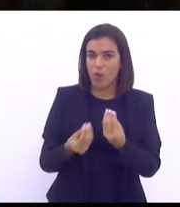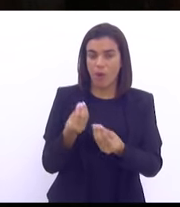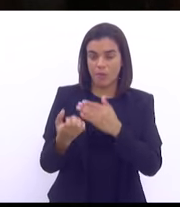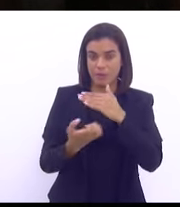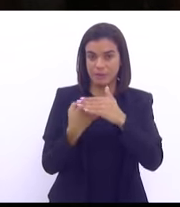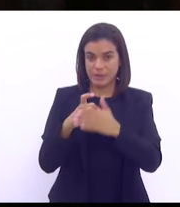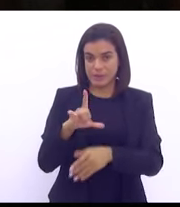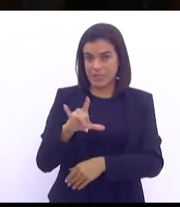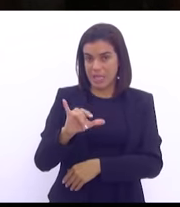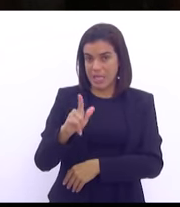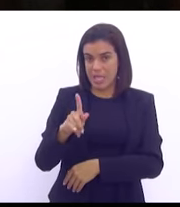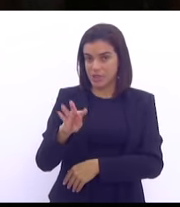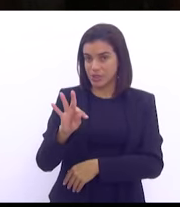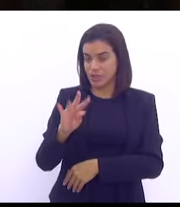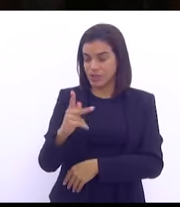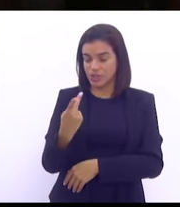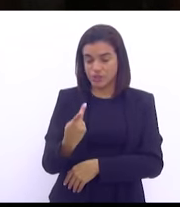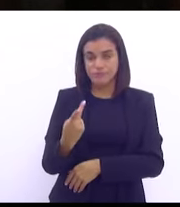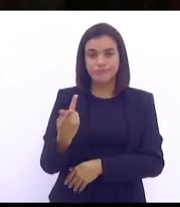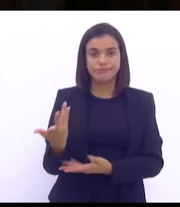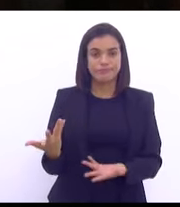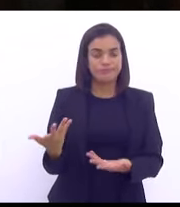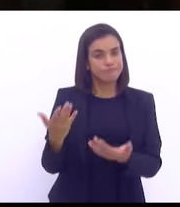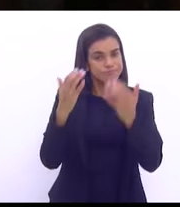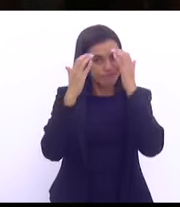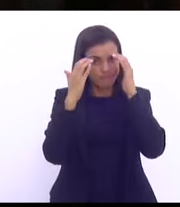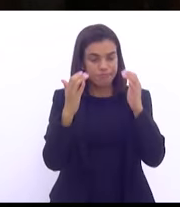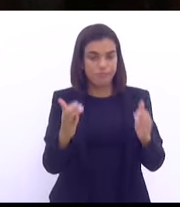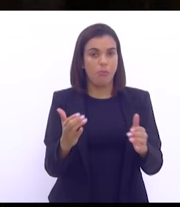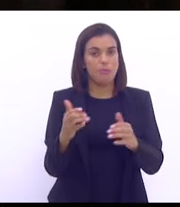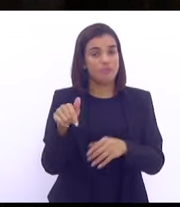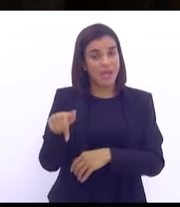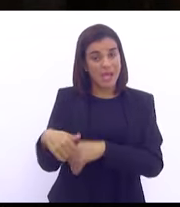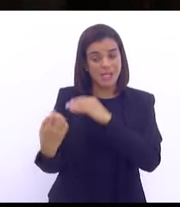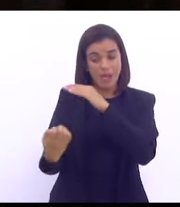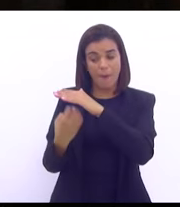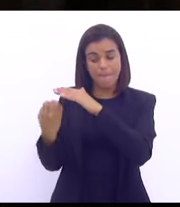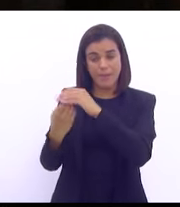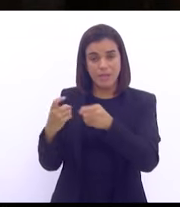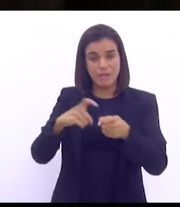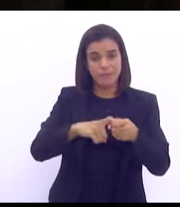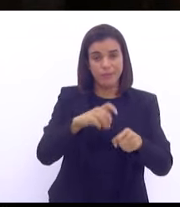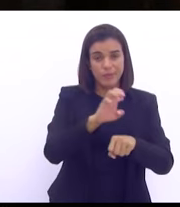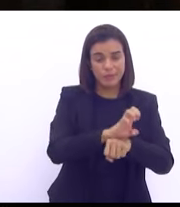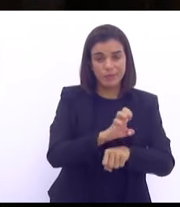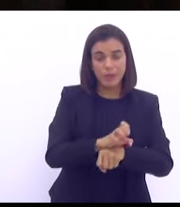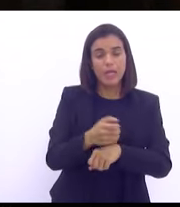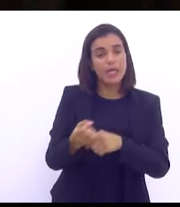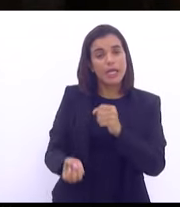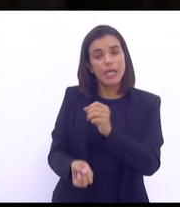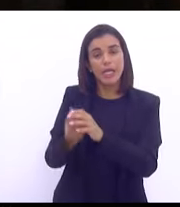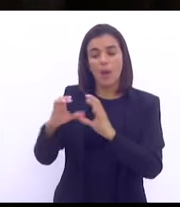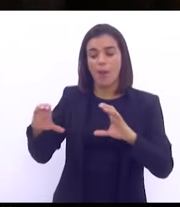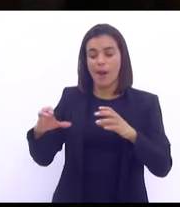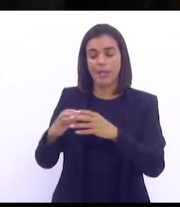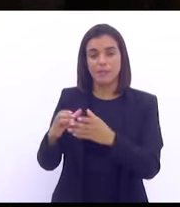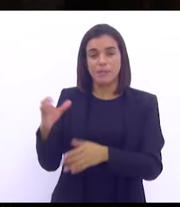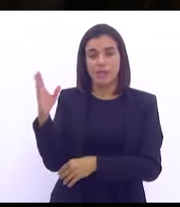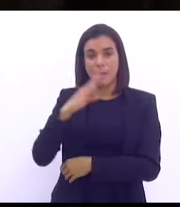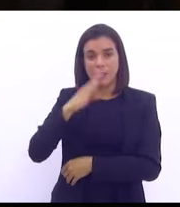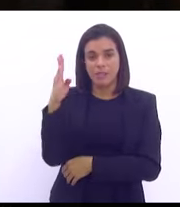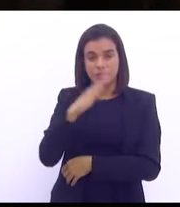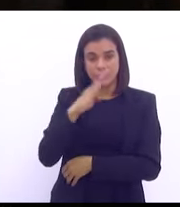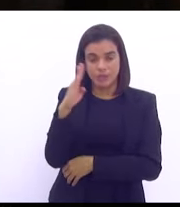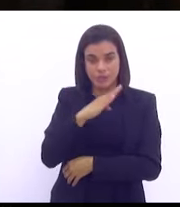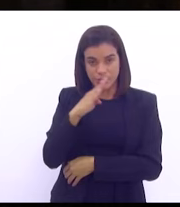acho que está na hora desta concessionária criar uma equipe de emergência